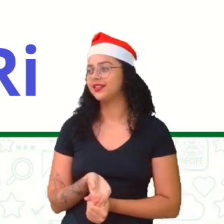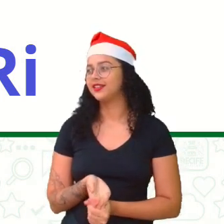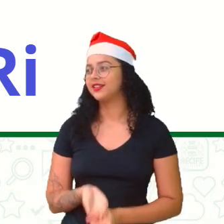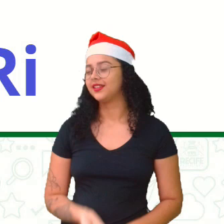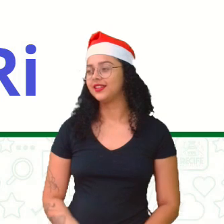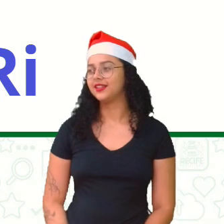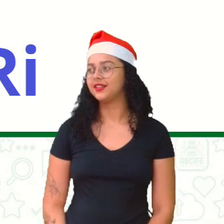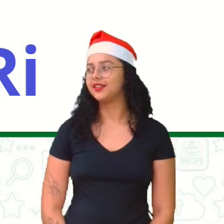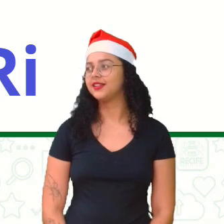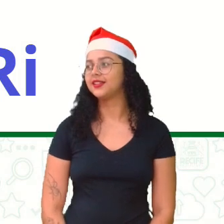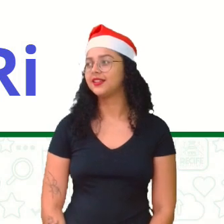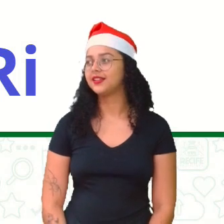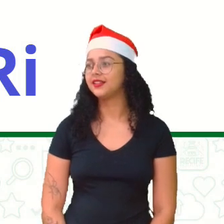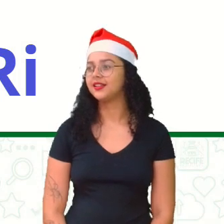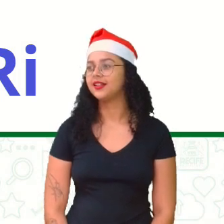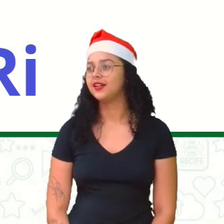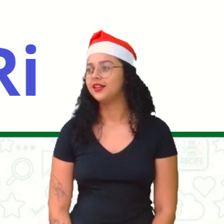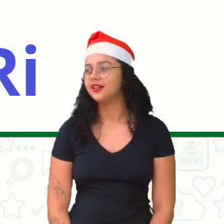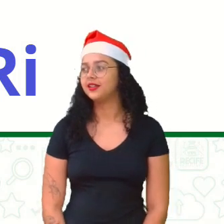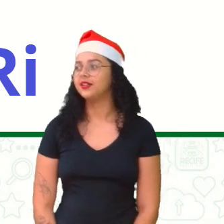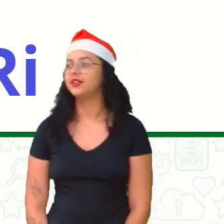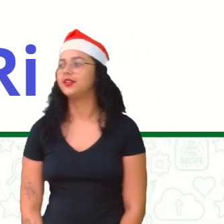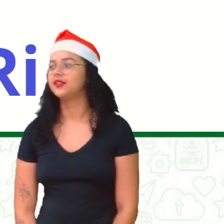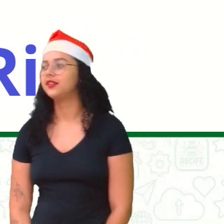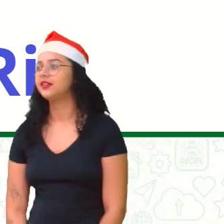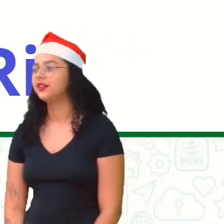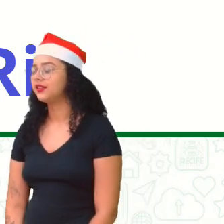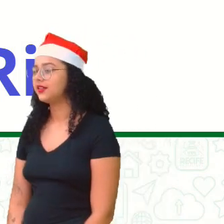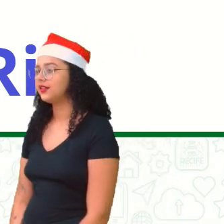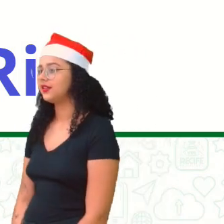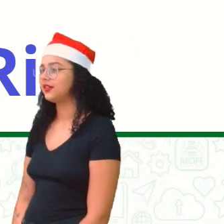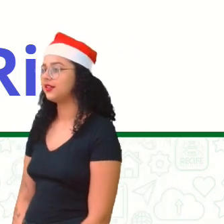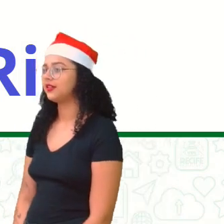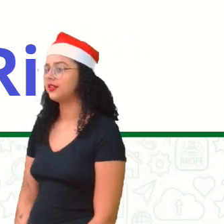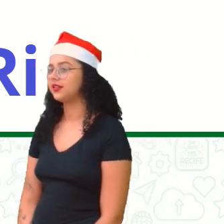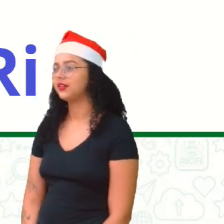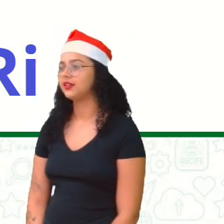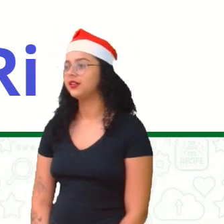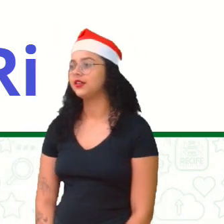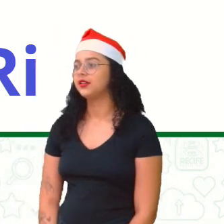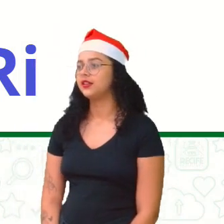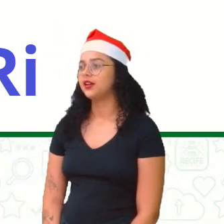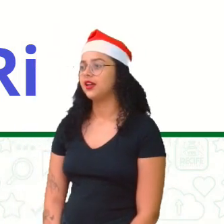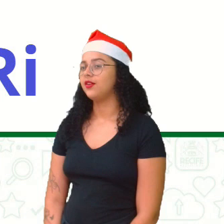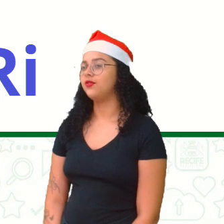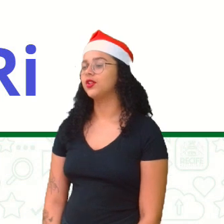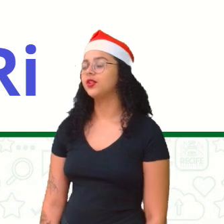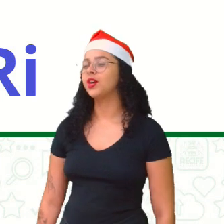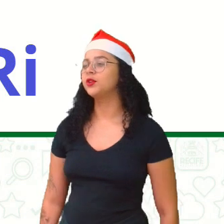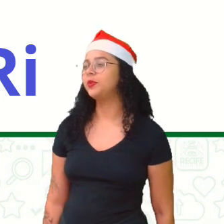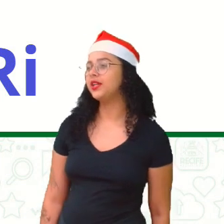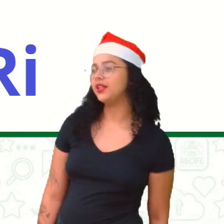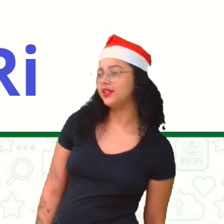Rapaz, na azeitona da pizza. Mas passou, essa parte toda tava boa. Foi até igual, é.